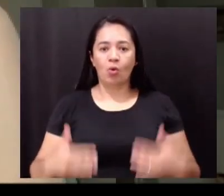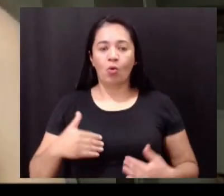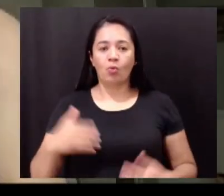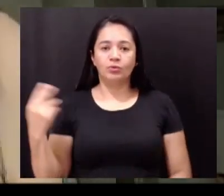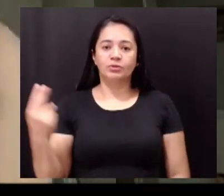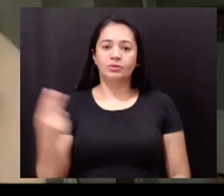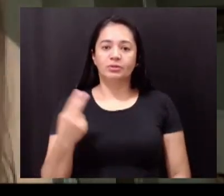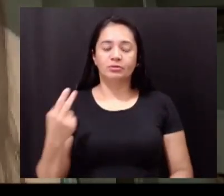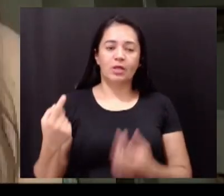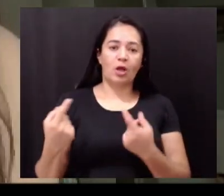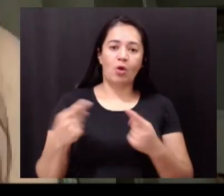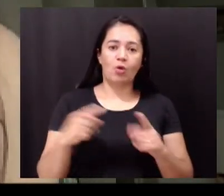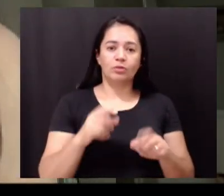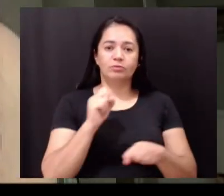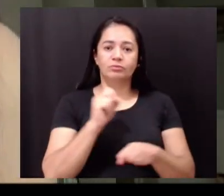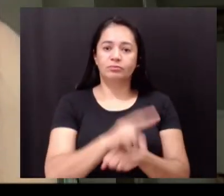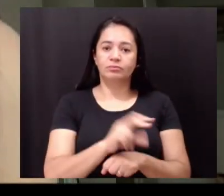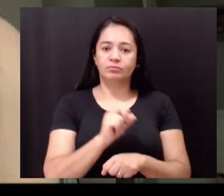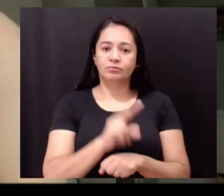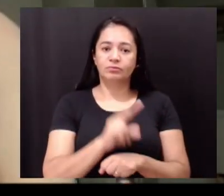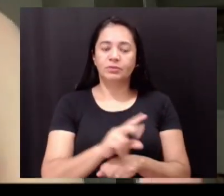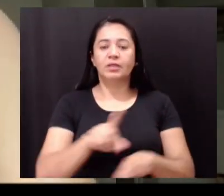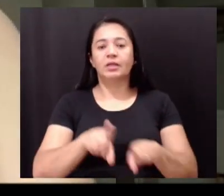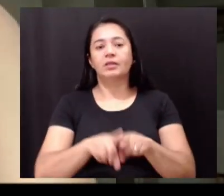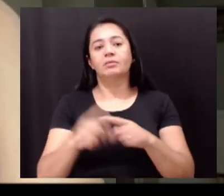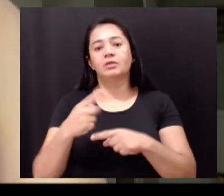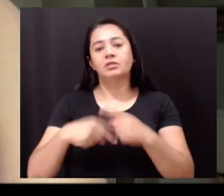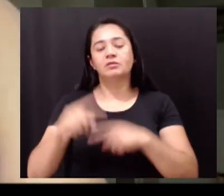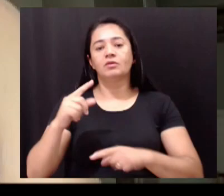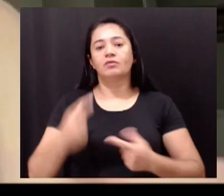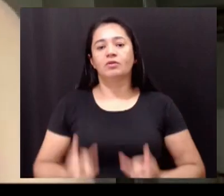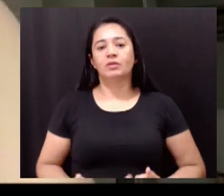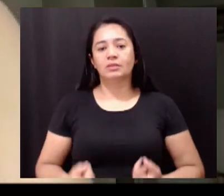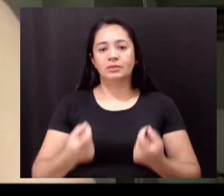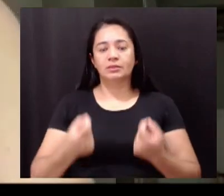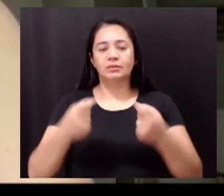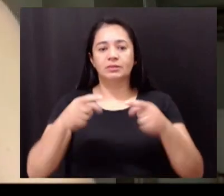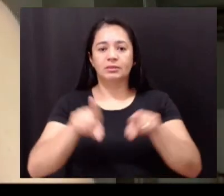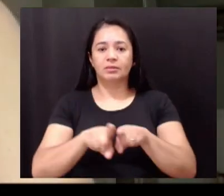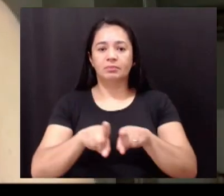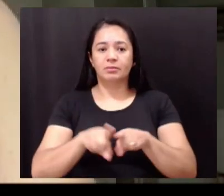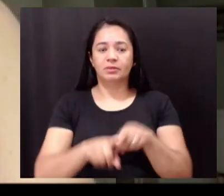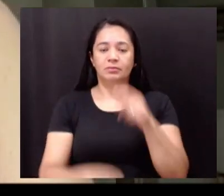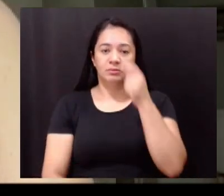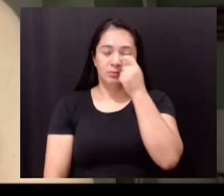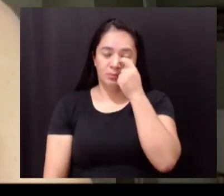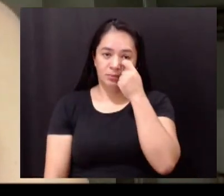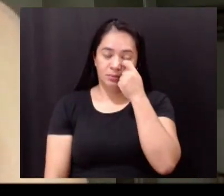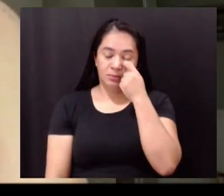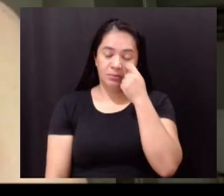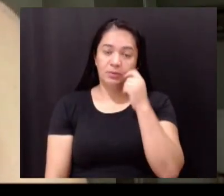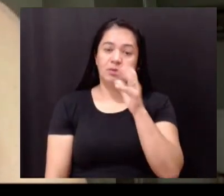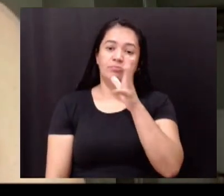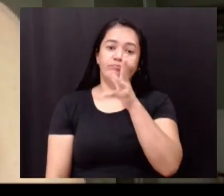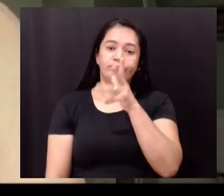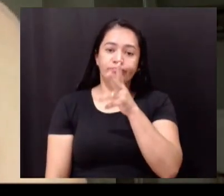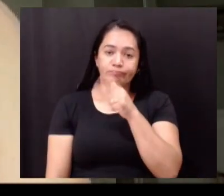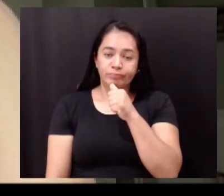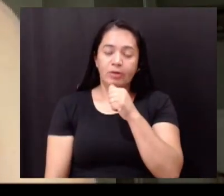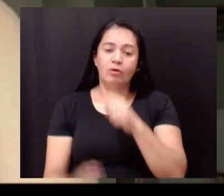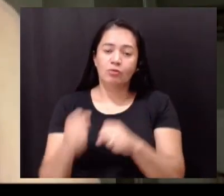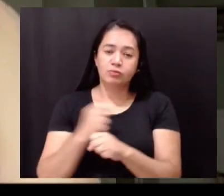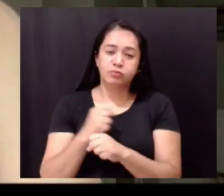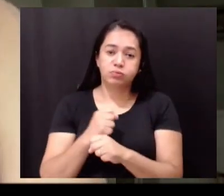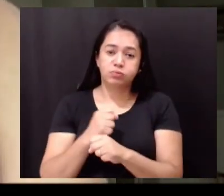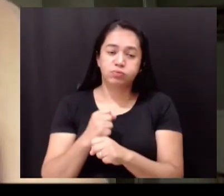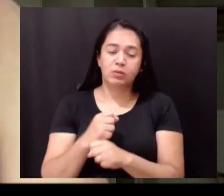HPV e desenvolva um câncer também. E isso leva anos, né, Ana? É importante a gente falar que isso não é algo